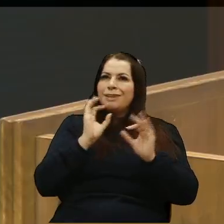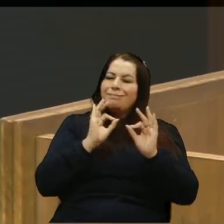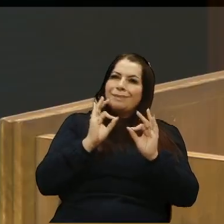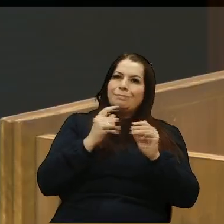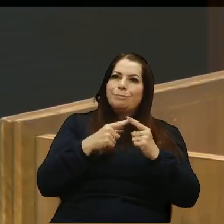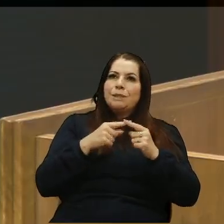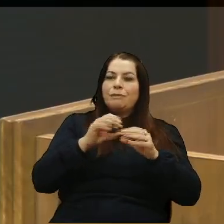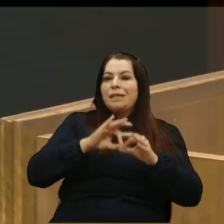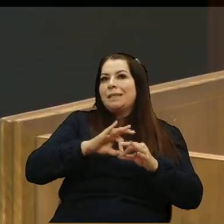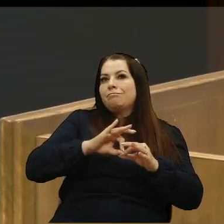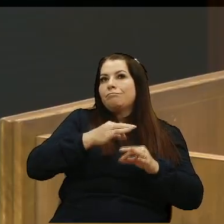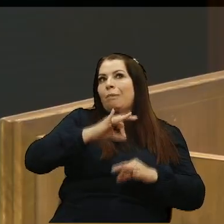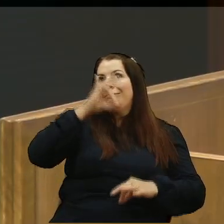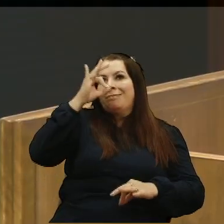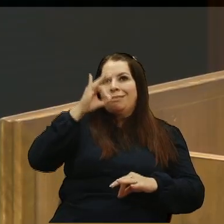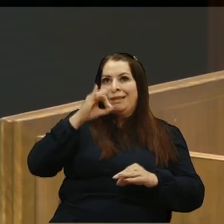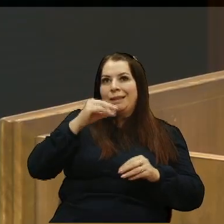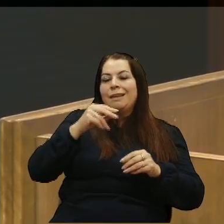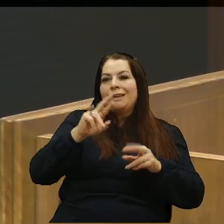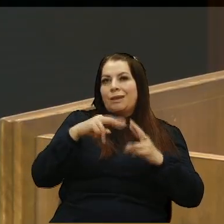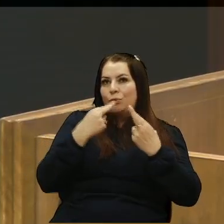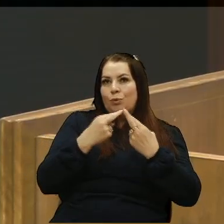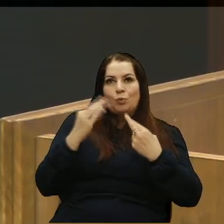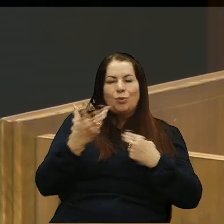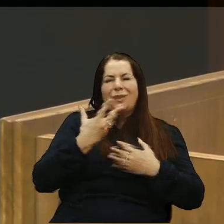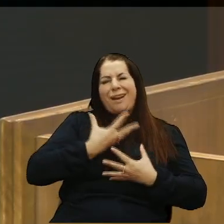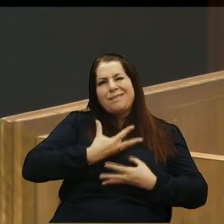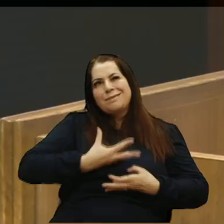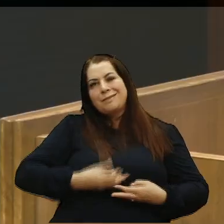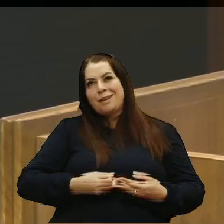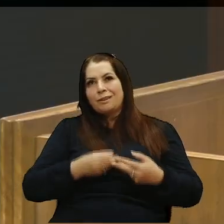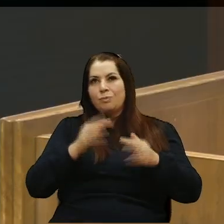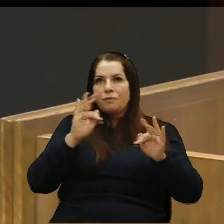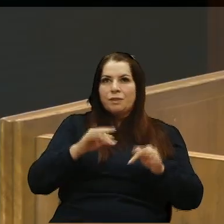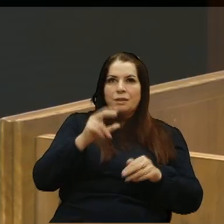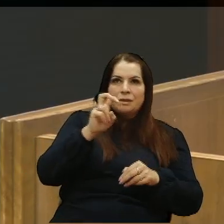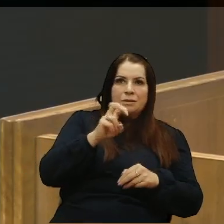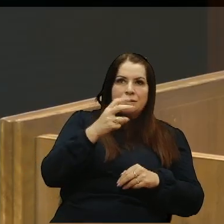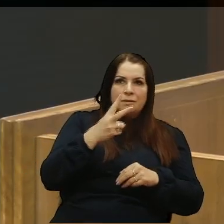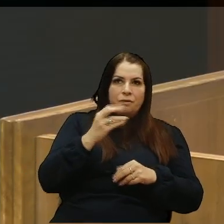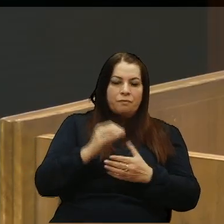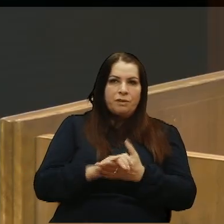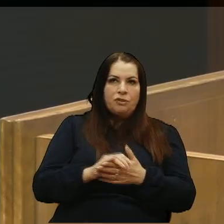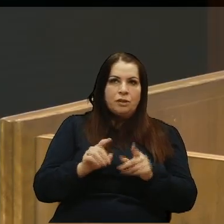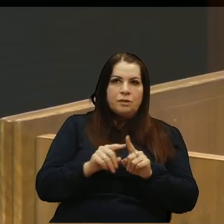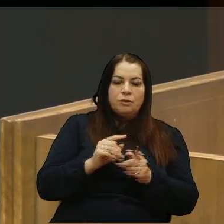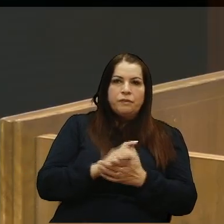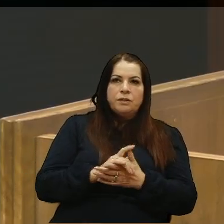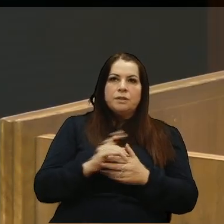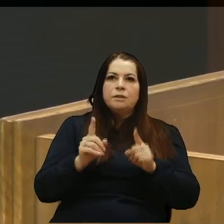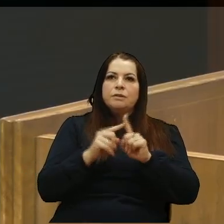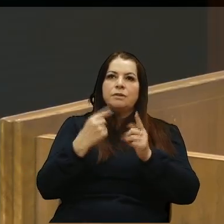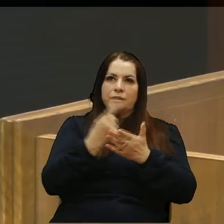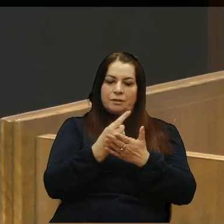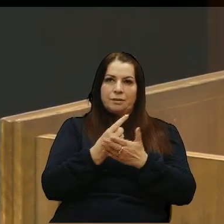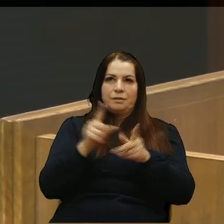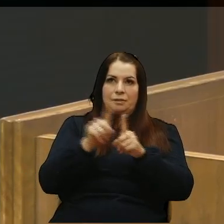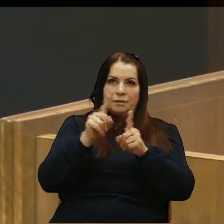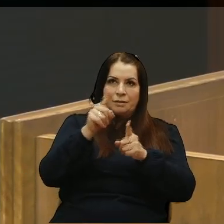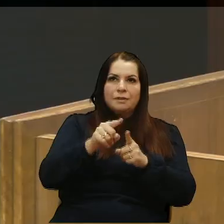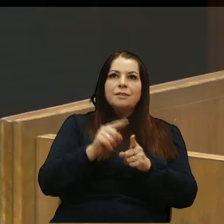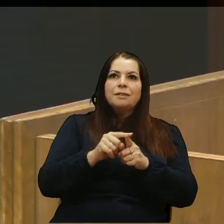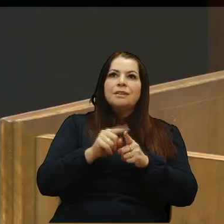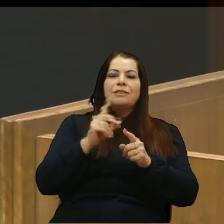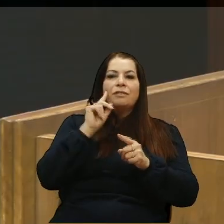estava estendida a sessão, e estava todo mundo cansado aqui, que terminou era 5h20. Mas a gente tem que ressaltar